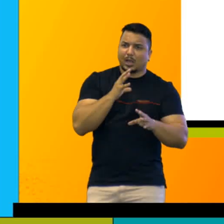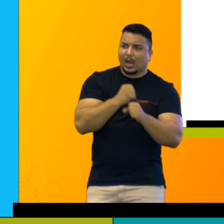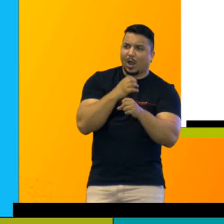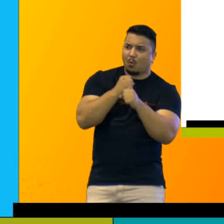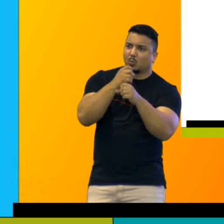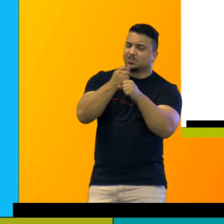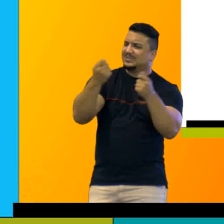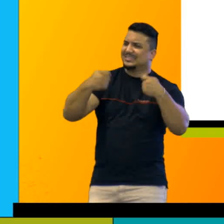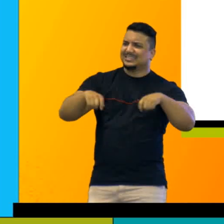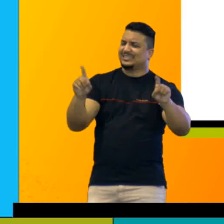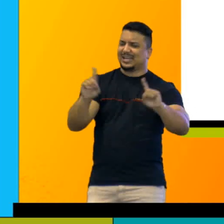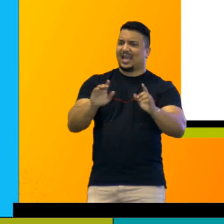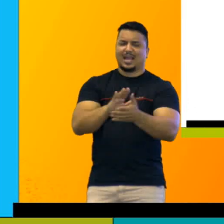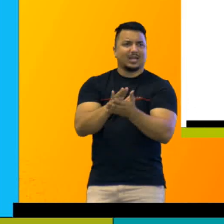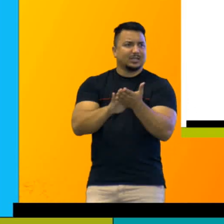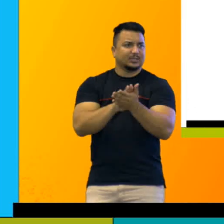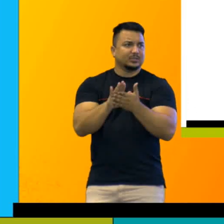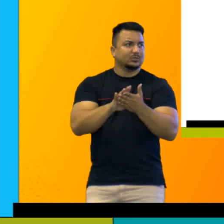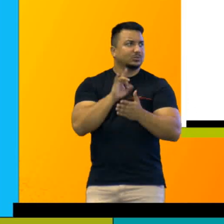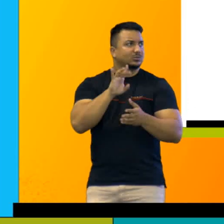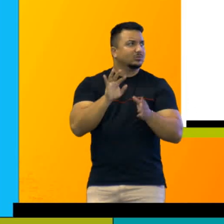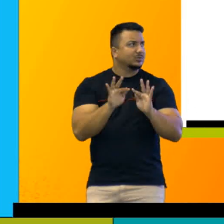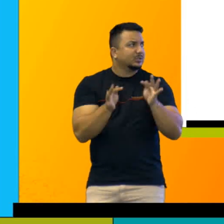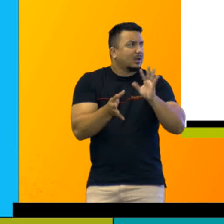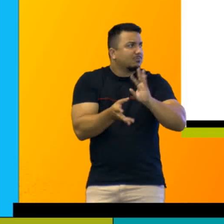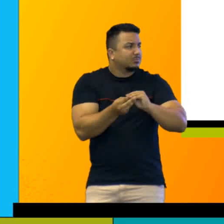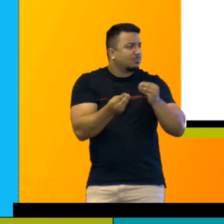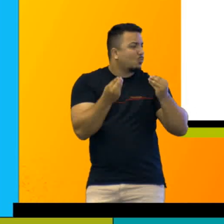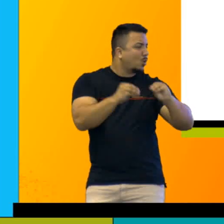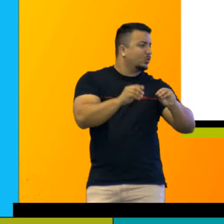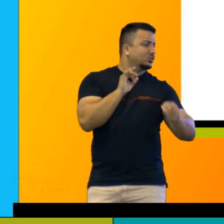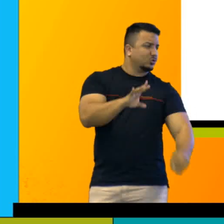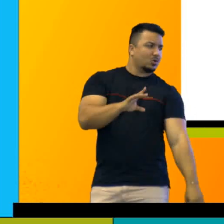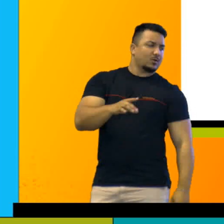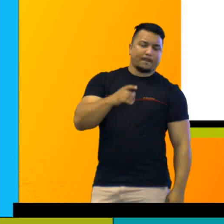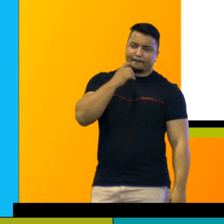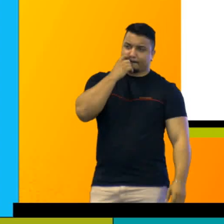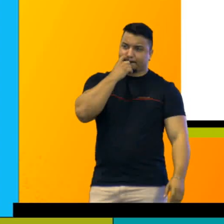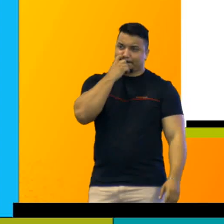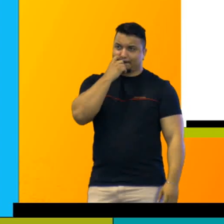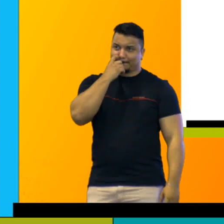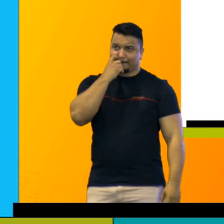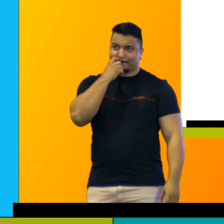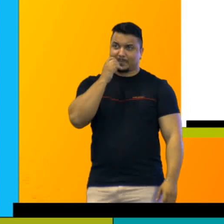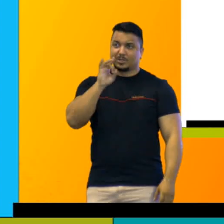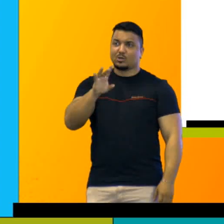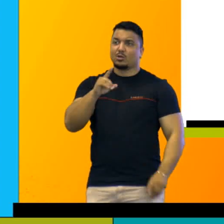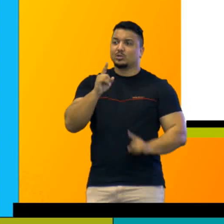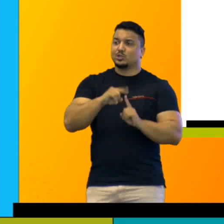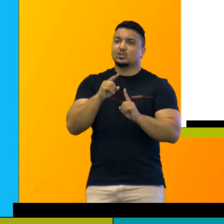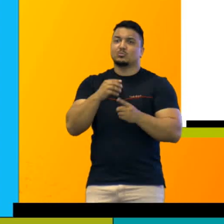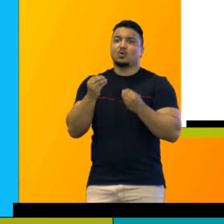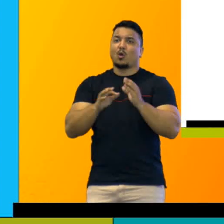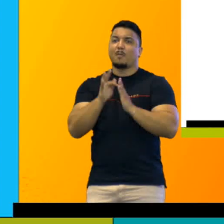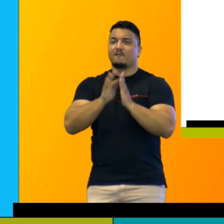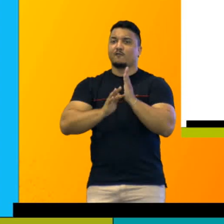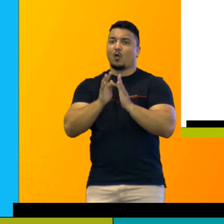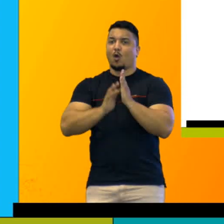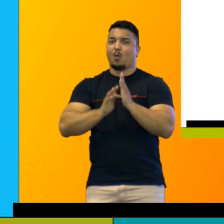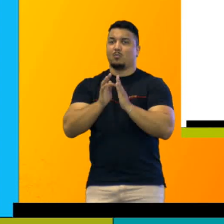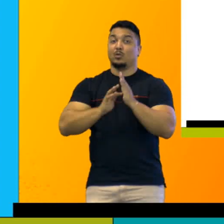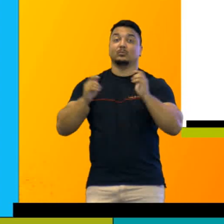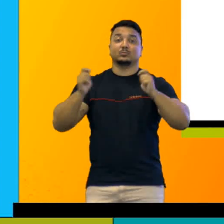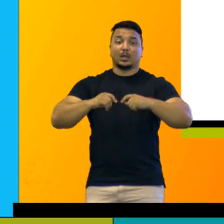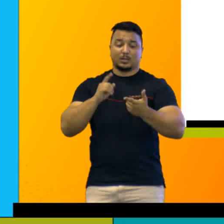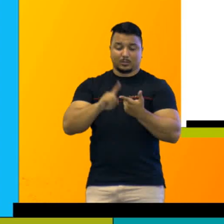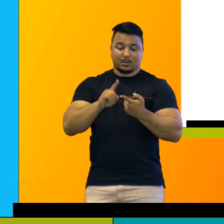não resolveu nada. Você apenas armou a questão. Você criou só a fórmula da questão. Ele podia